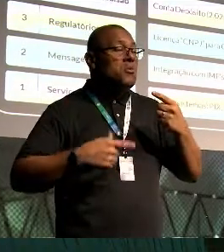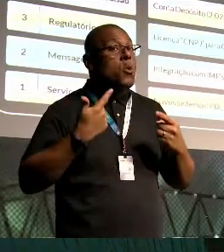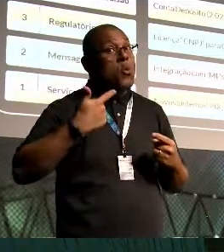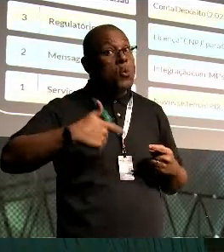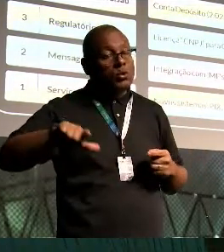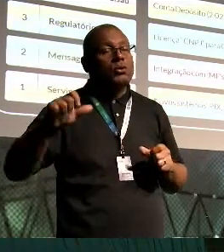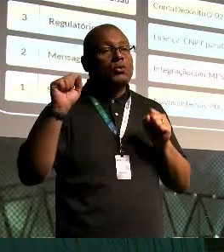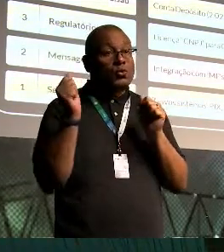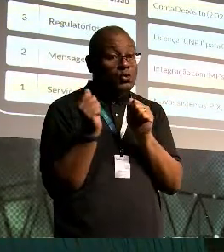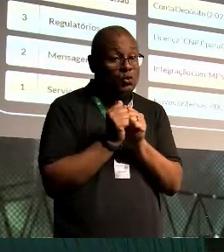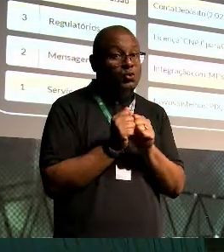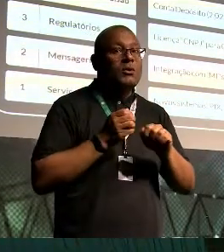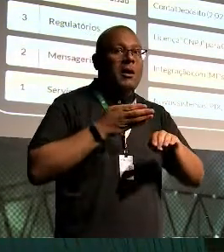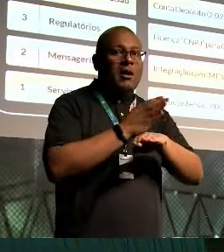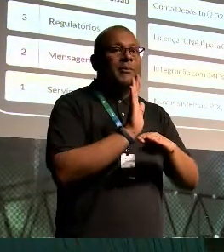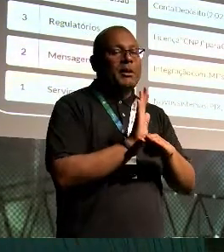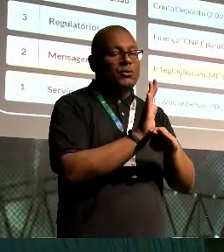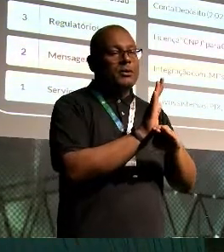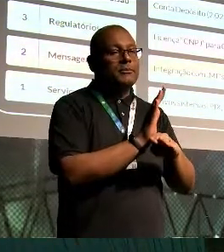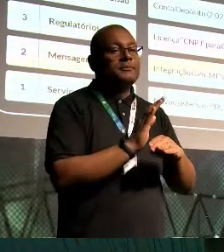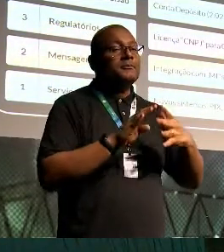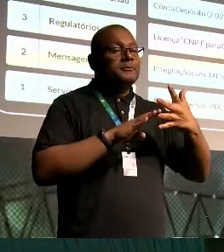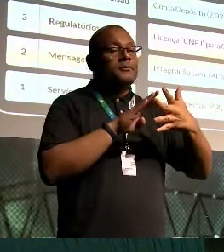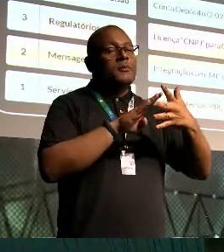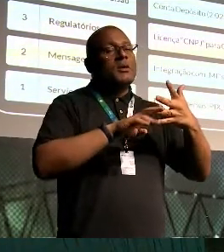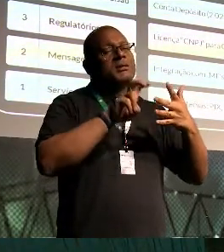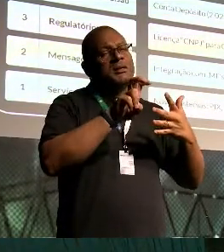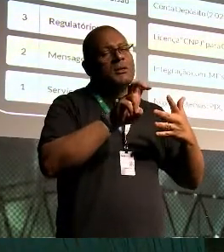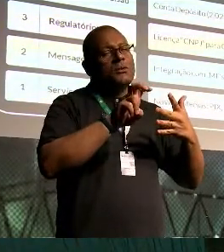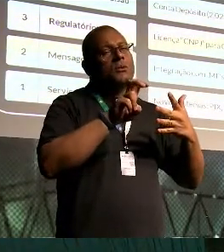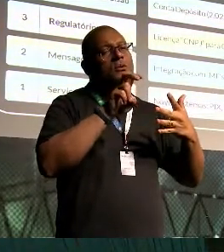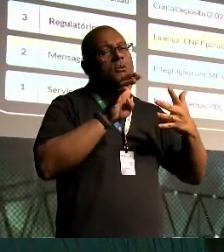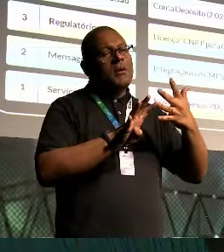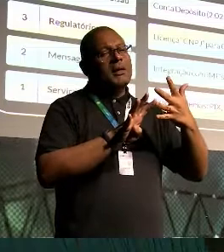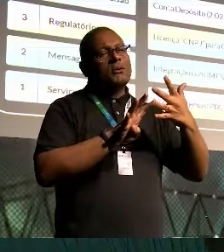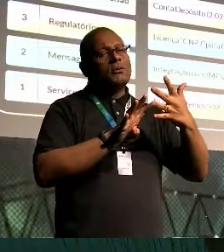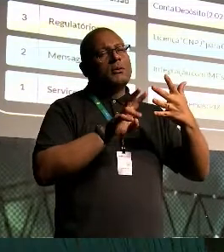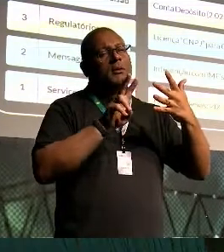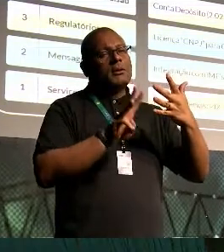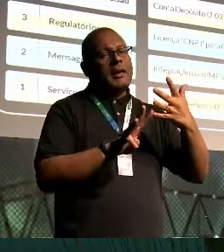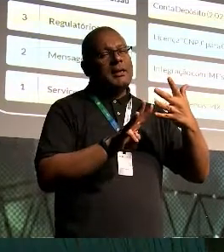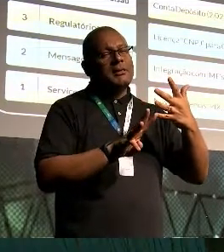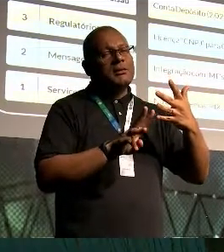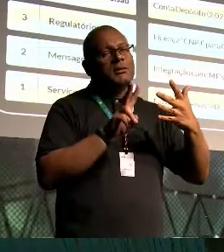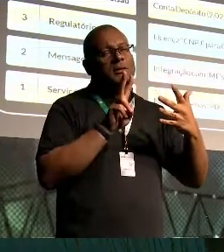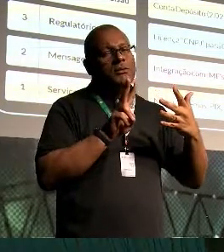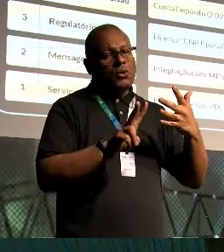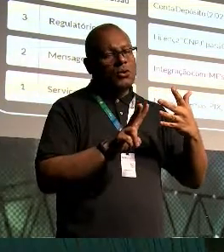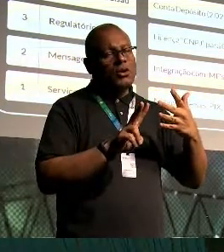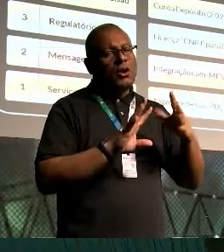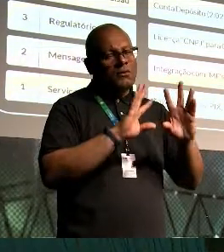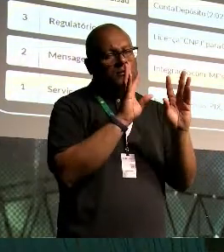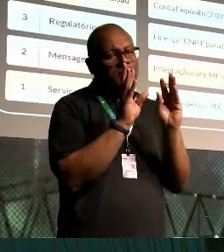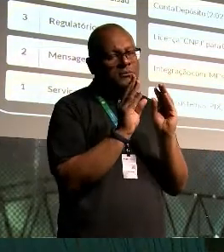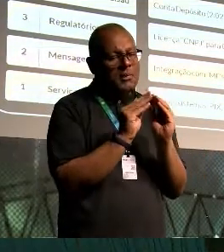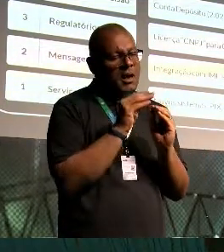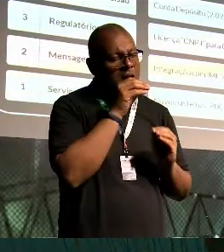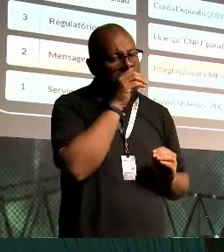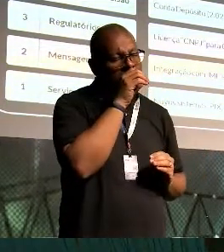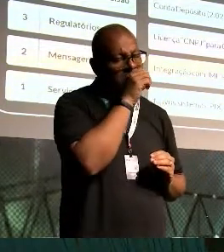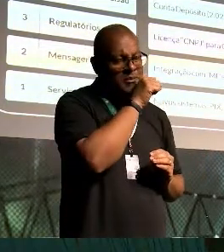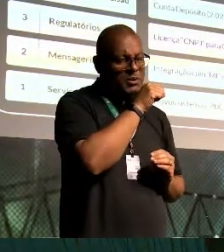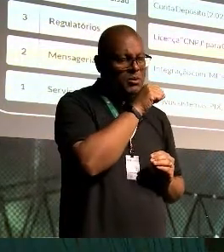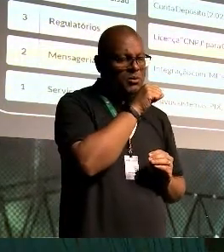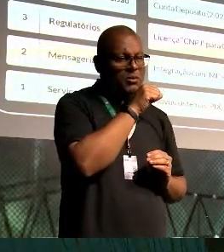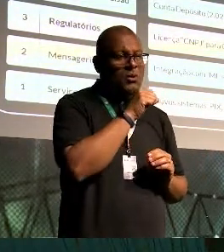competidor. As camadas 5, 4, 3 e 2 aqui eu vou passar um pouco por conta do tempo, só vou falar